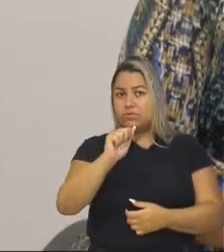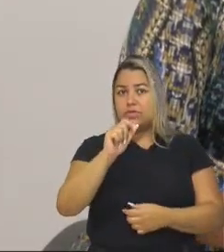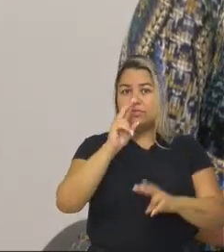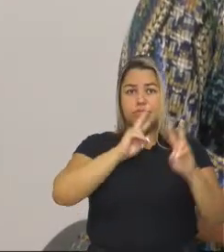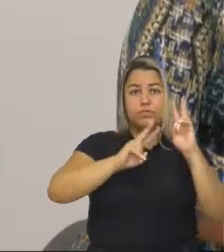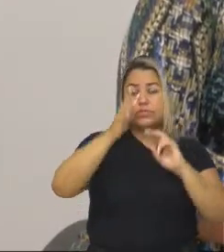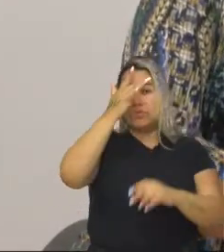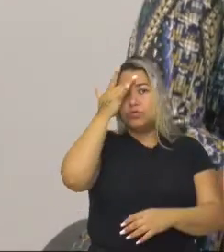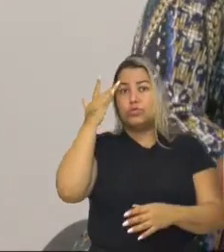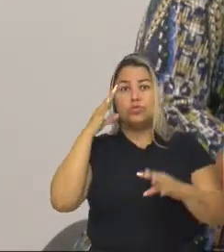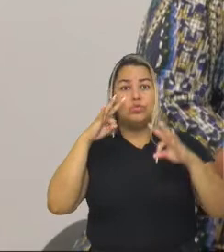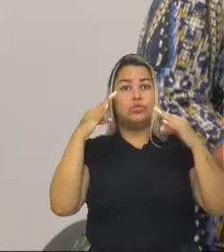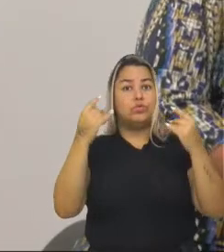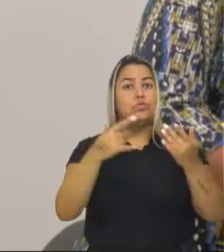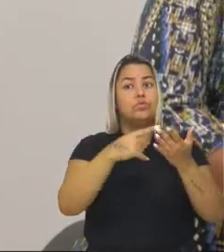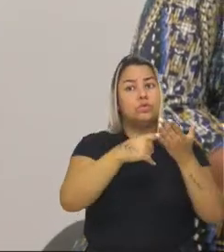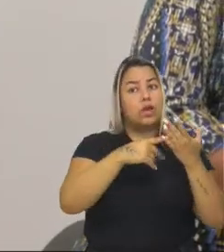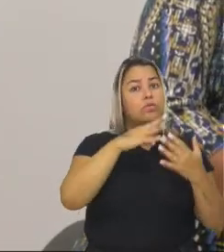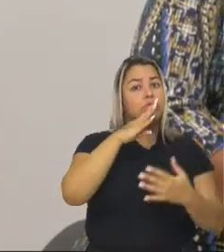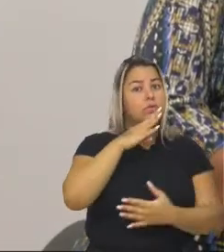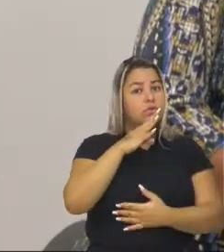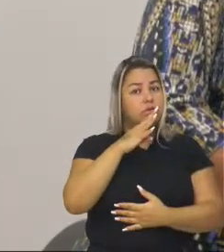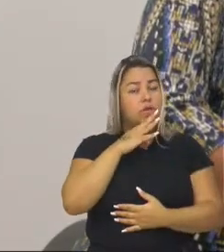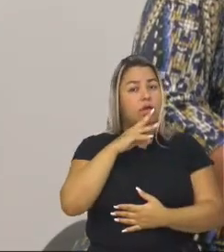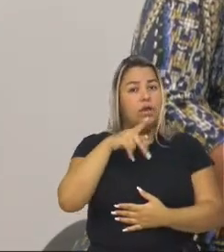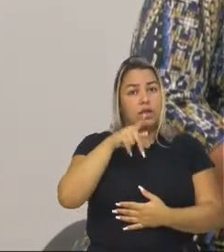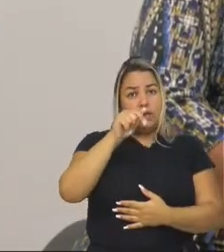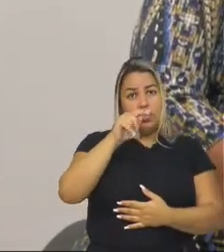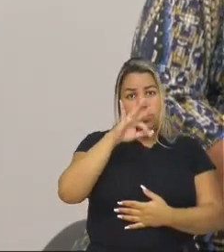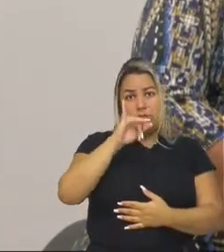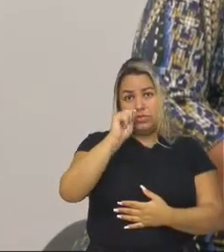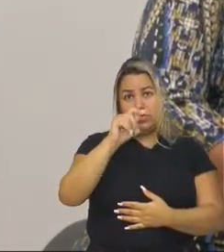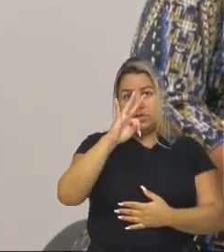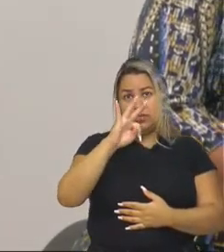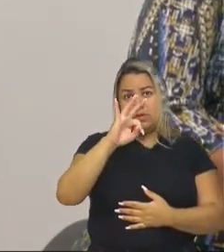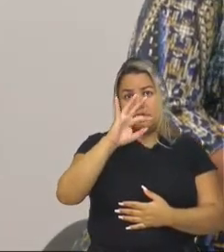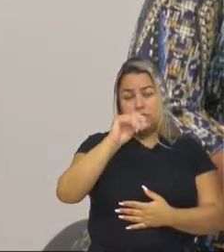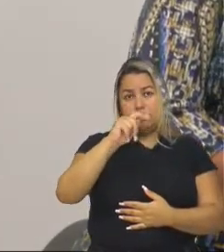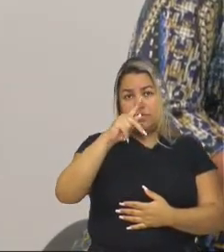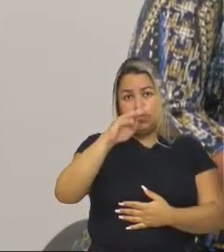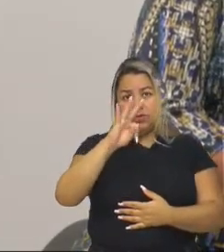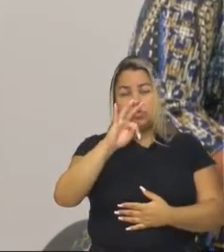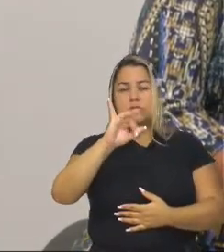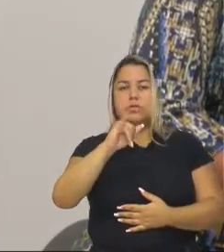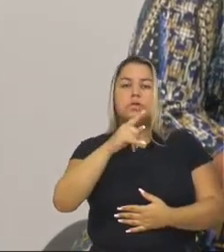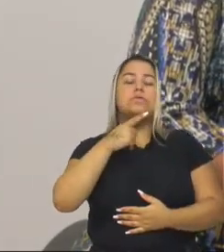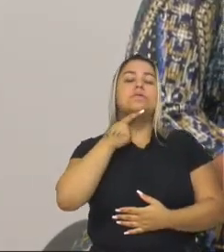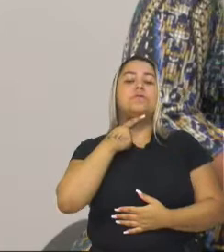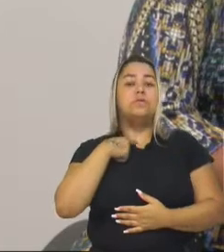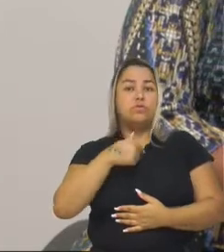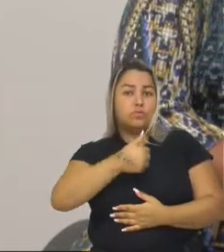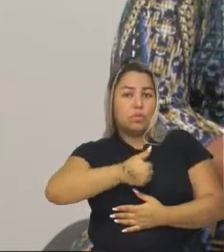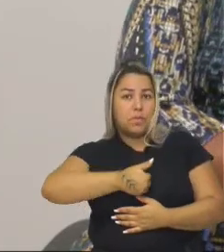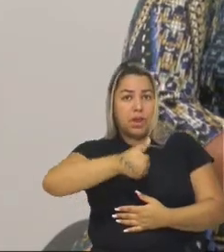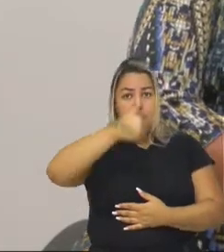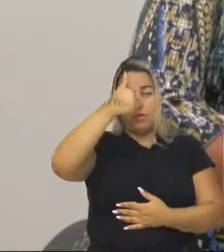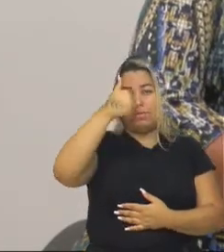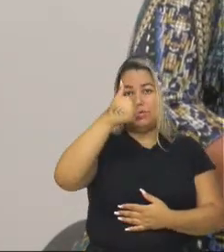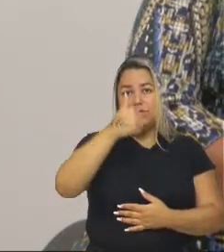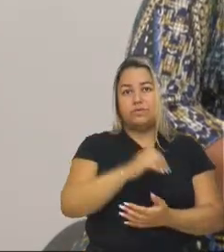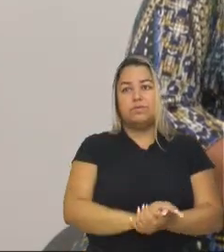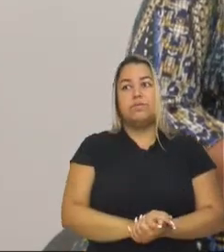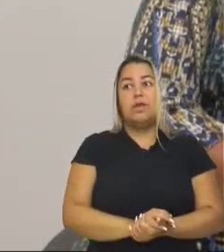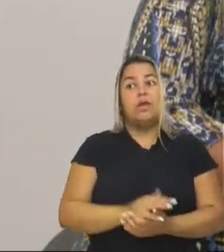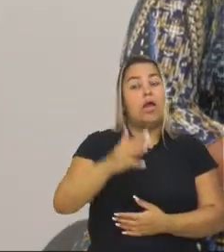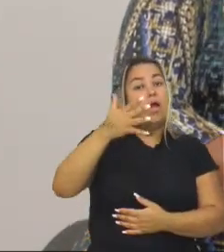assistem, convido todos a conhecerem também dona Kátia Tapeti. E desejo melhores, dona Kátia, e mando um beijo imenso. Então, assim, passo